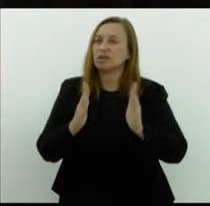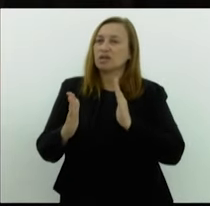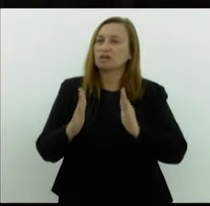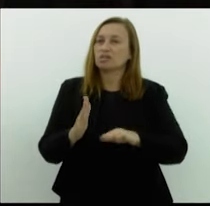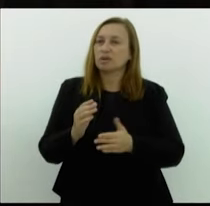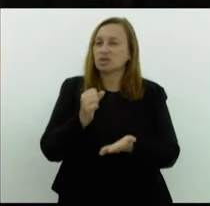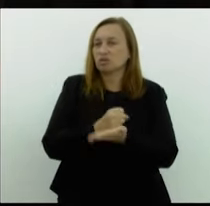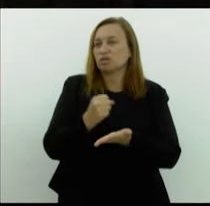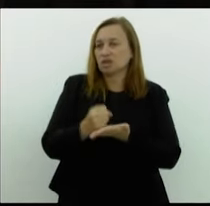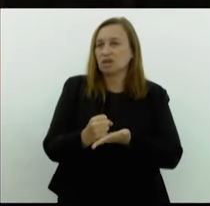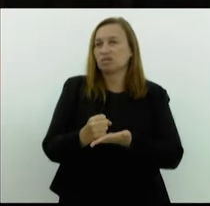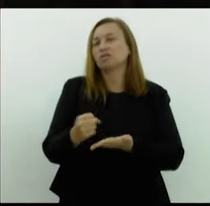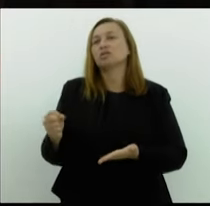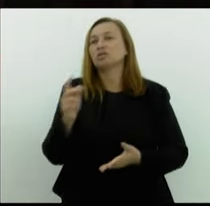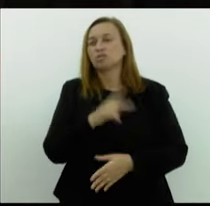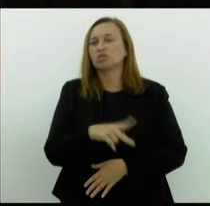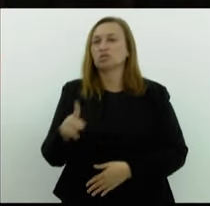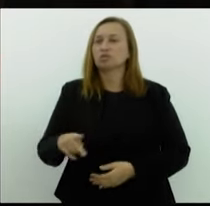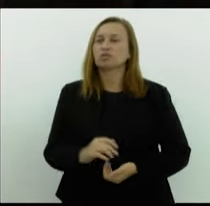rede.